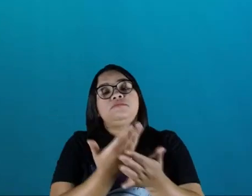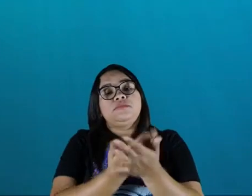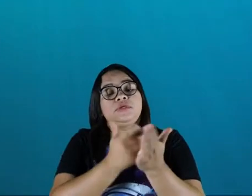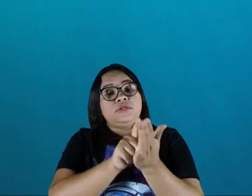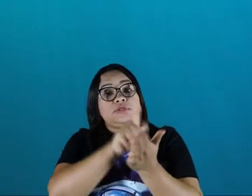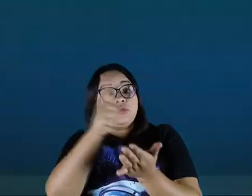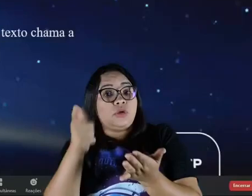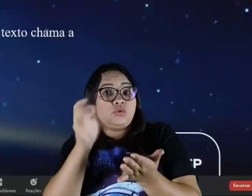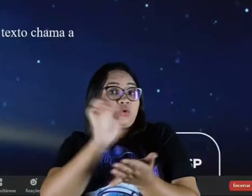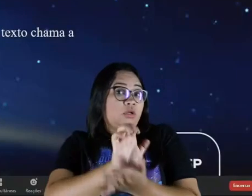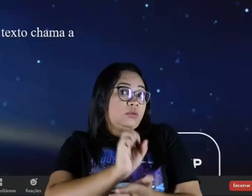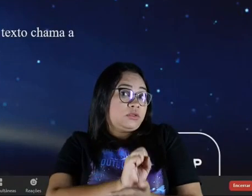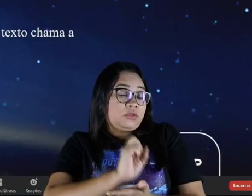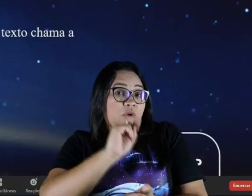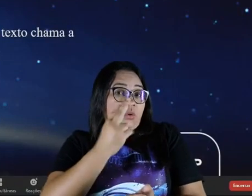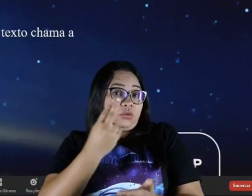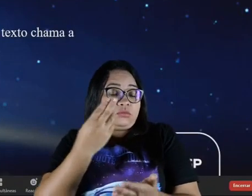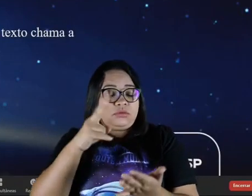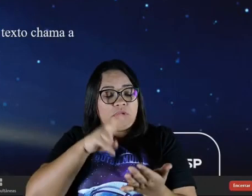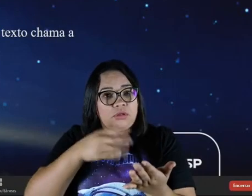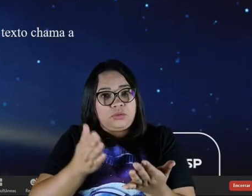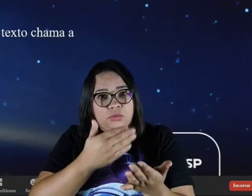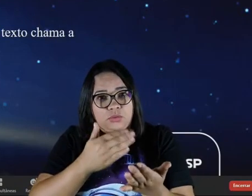da escola sabatina, e um texto chamou